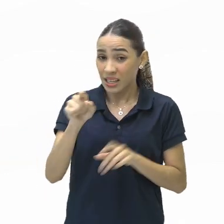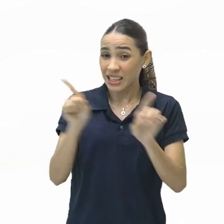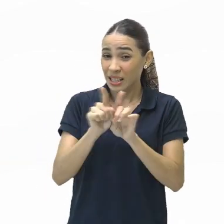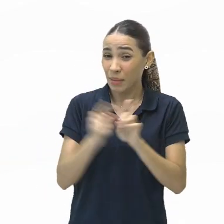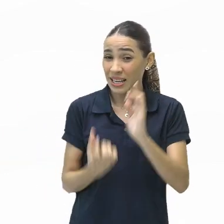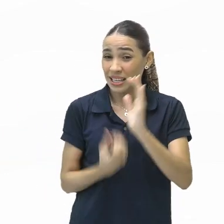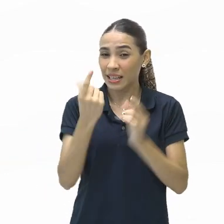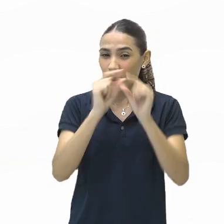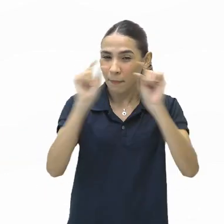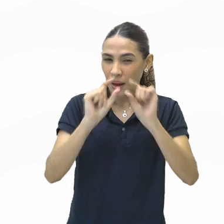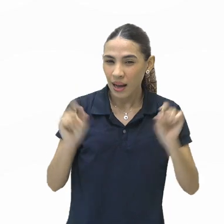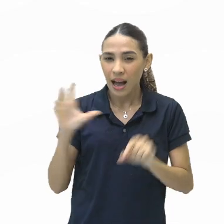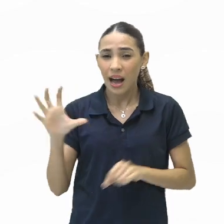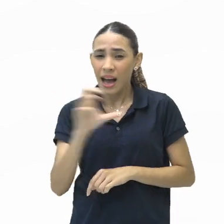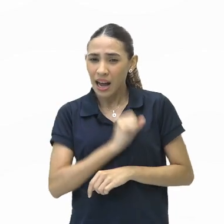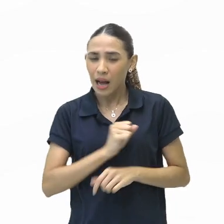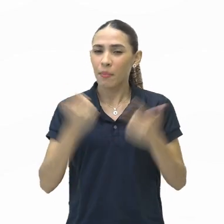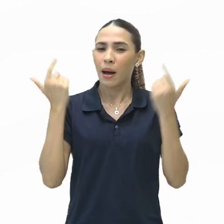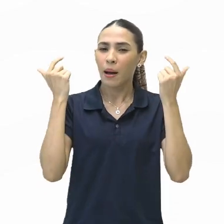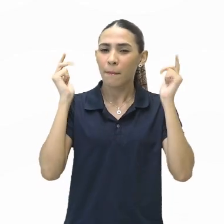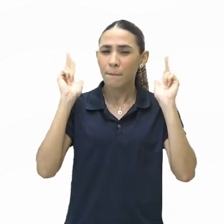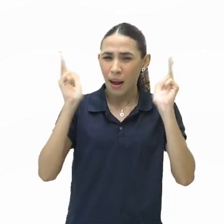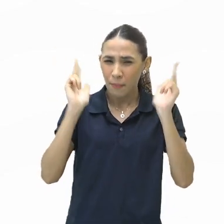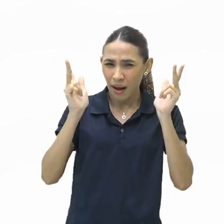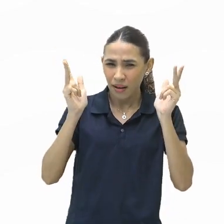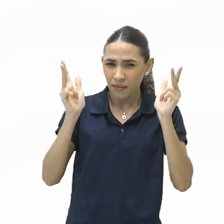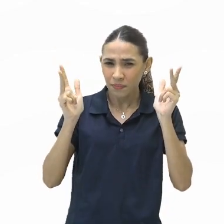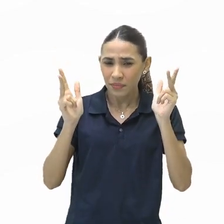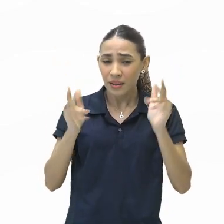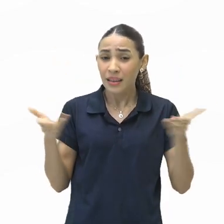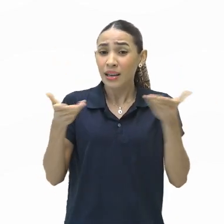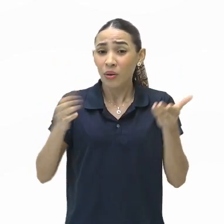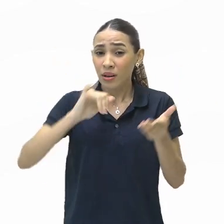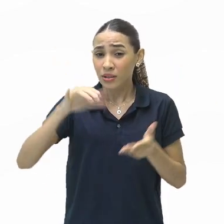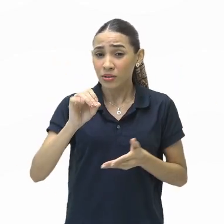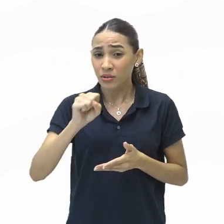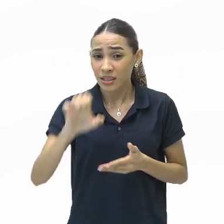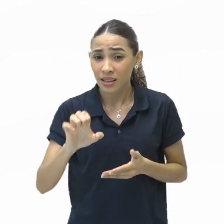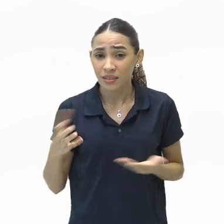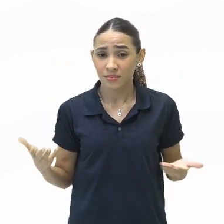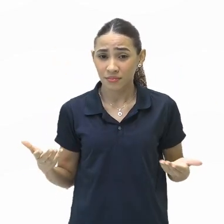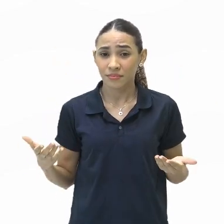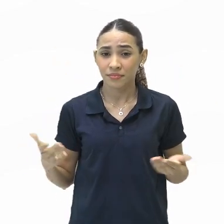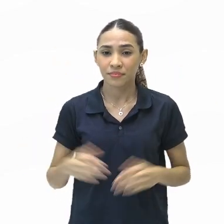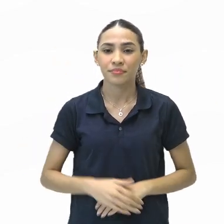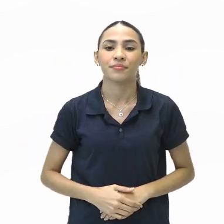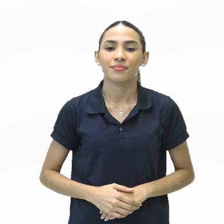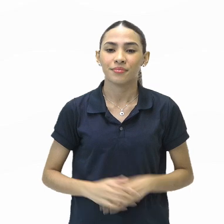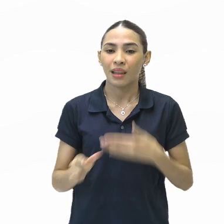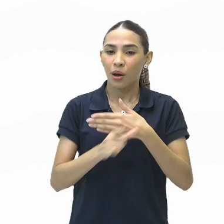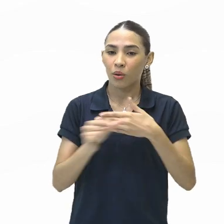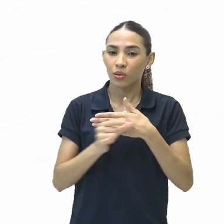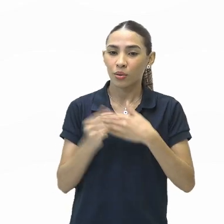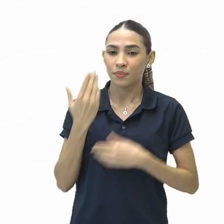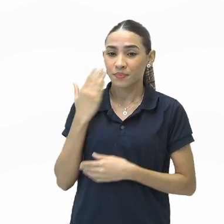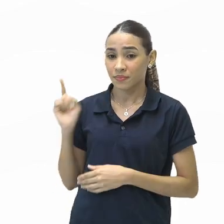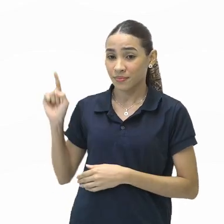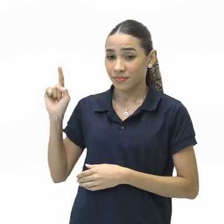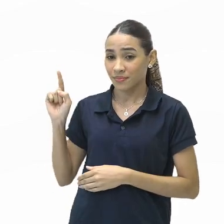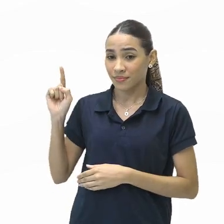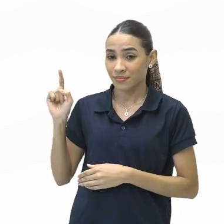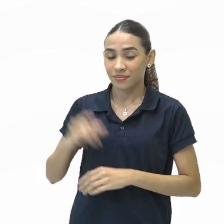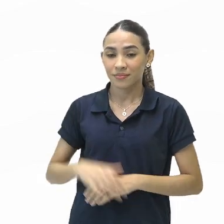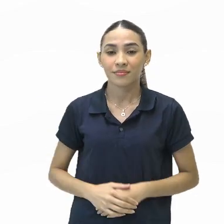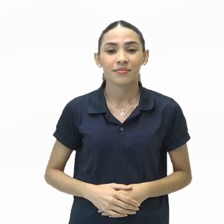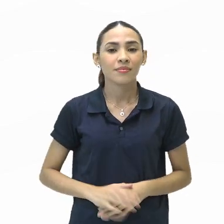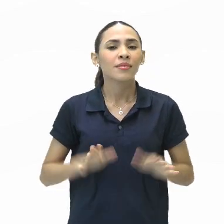faz versos, que ama, protesta? E agora, José? Carlos Drummond de Andrade. Então, e agora, José, o